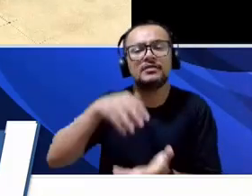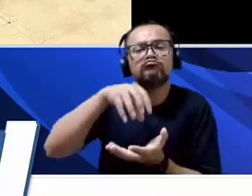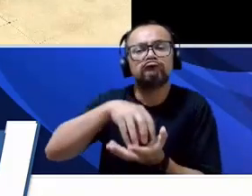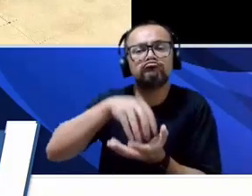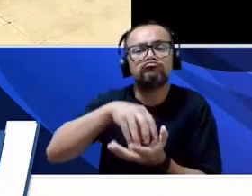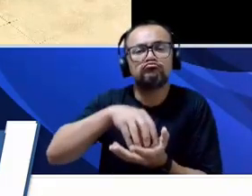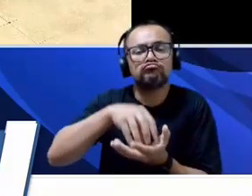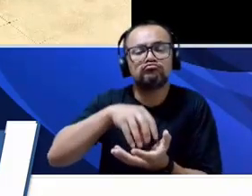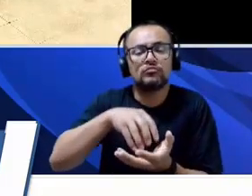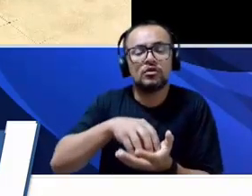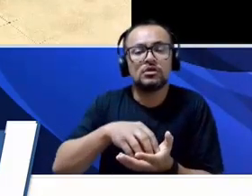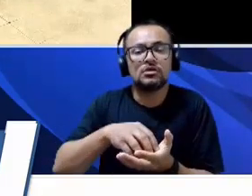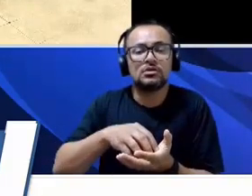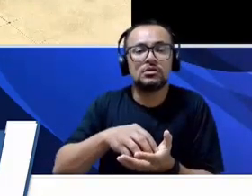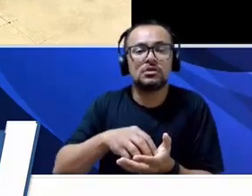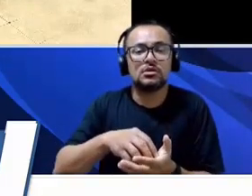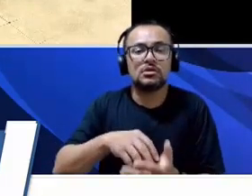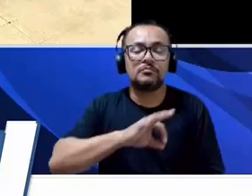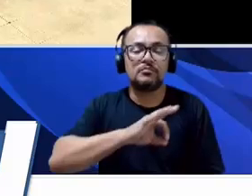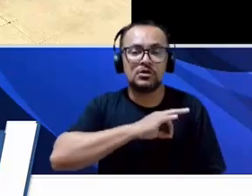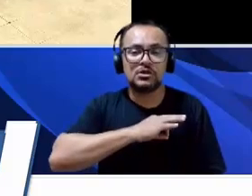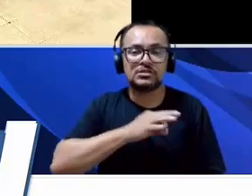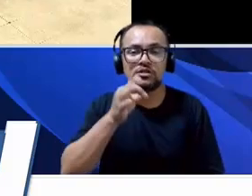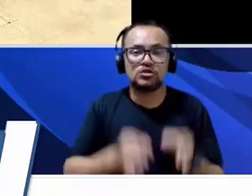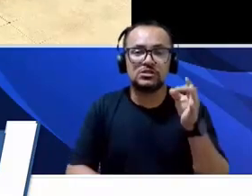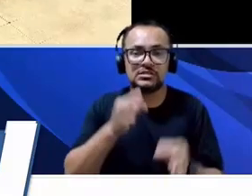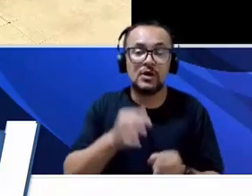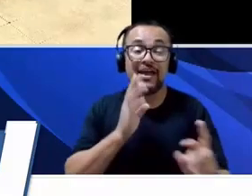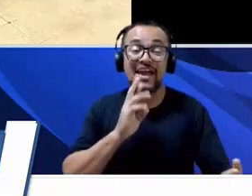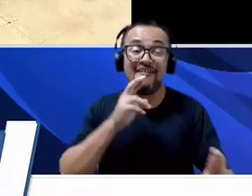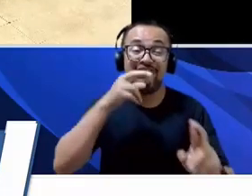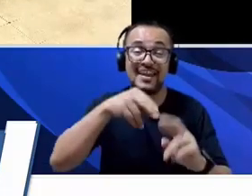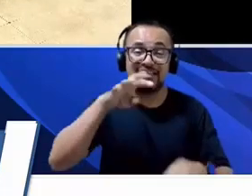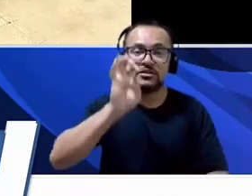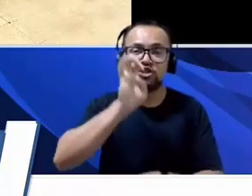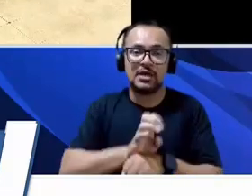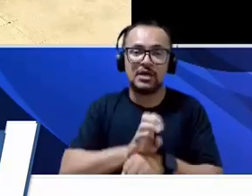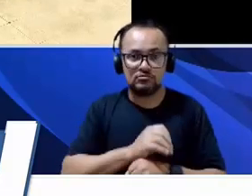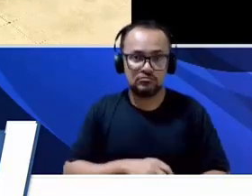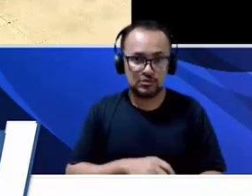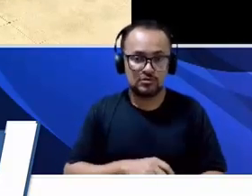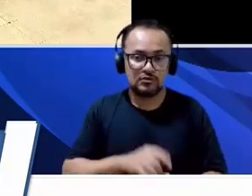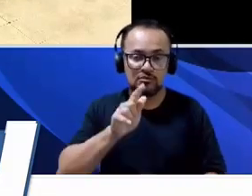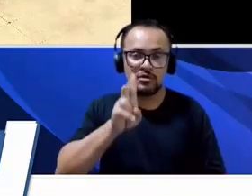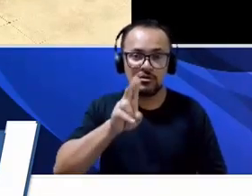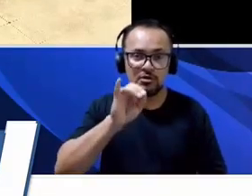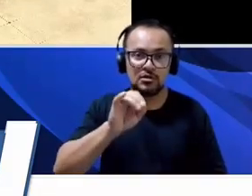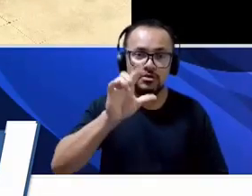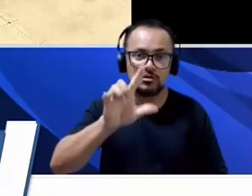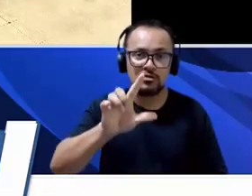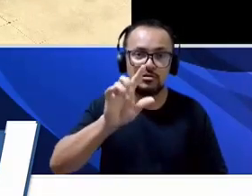referência no Estado de São Paulo então a gente gente conta com o apoio do Guilherme derrite conta com o apoio do